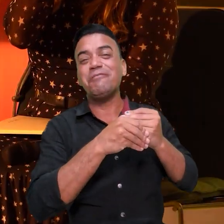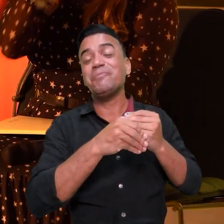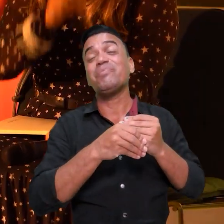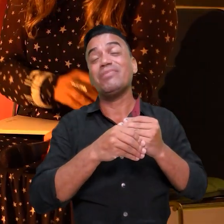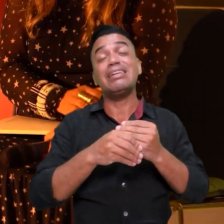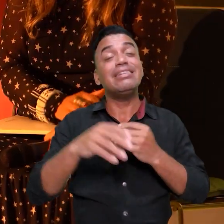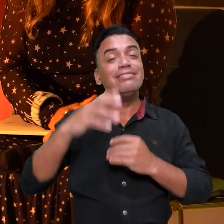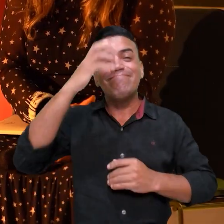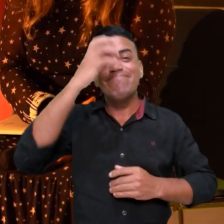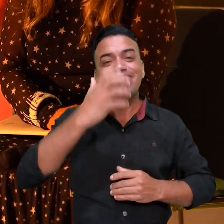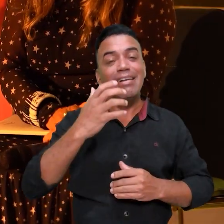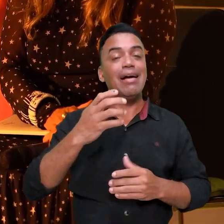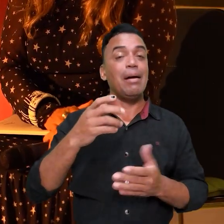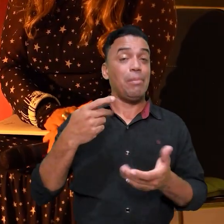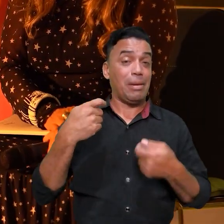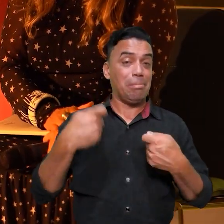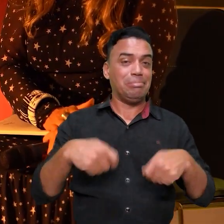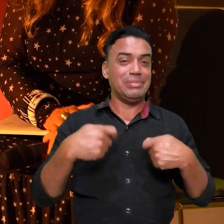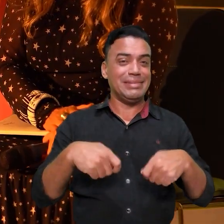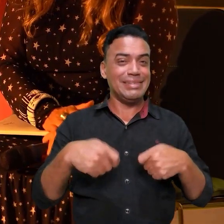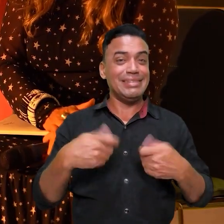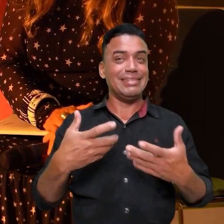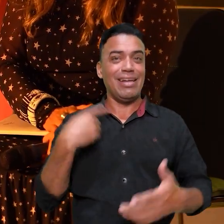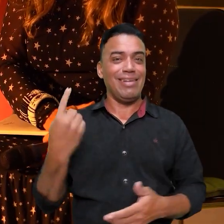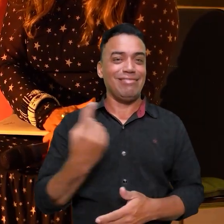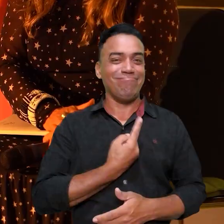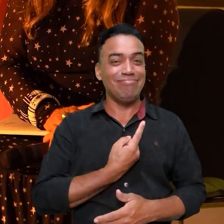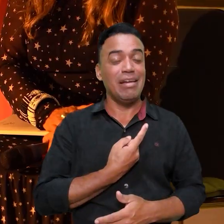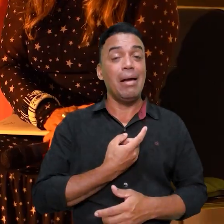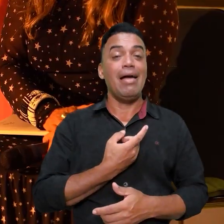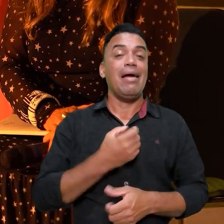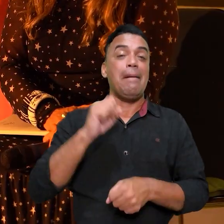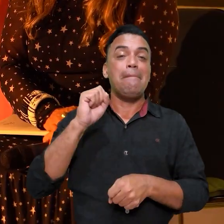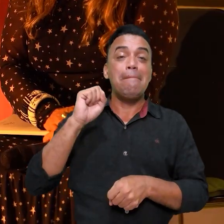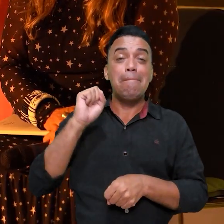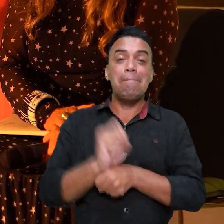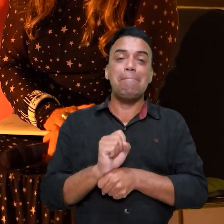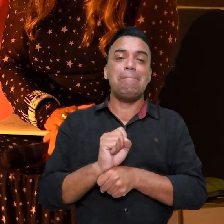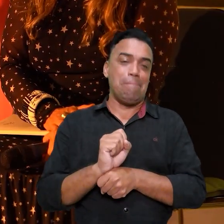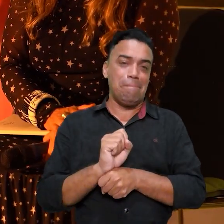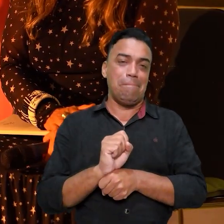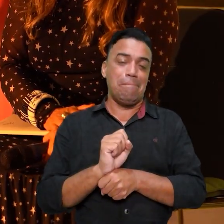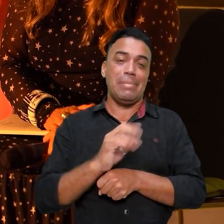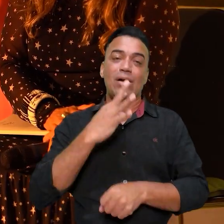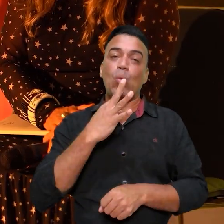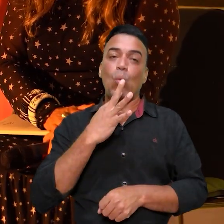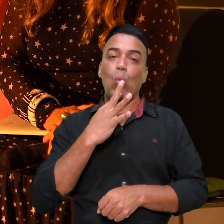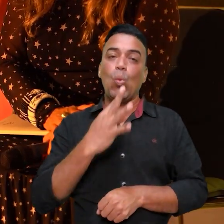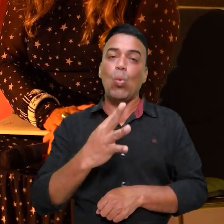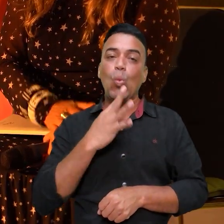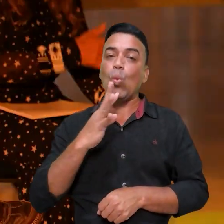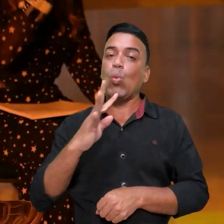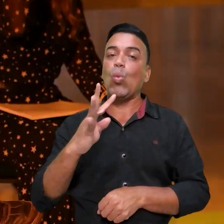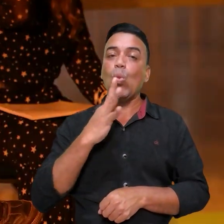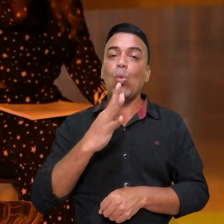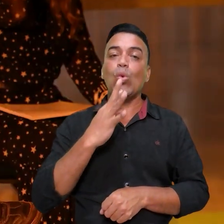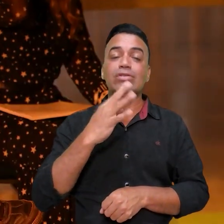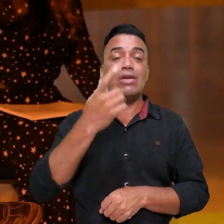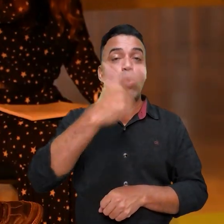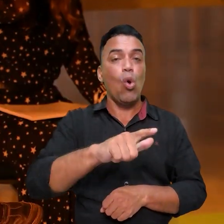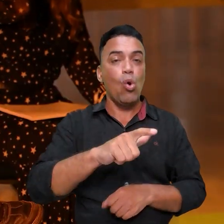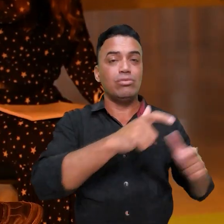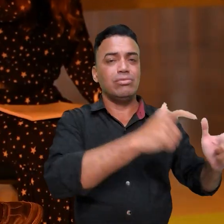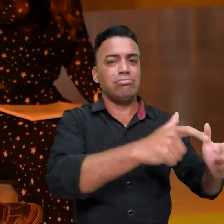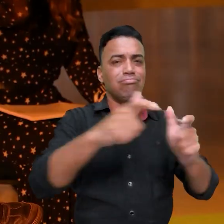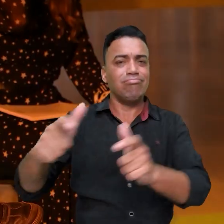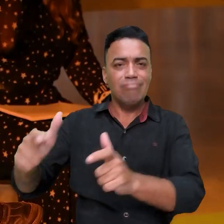exatamente dessa necessidade que a gente precisa de parar e conhecer esses outros